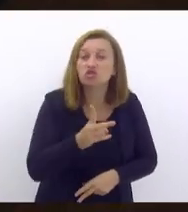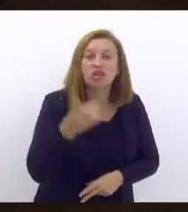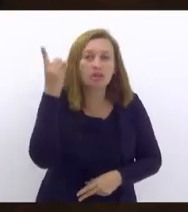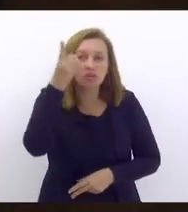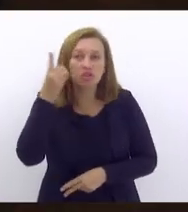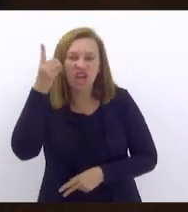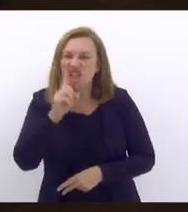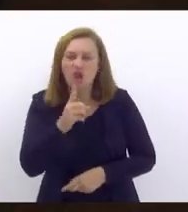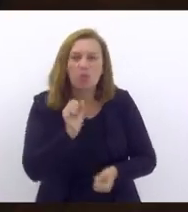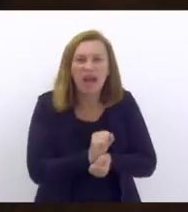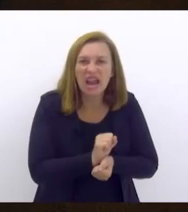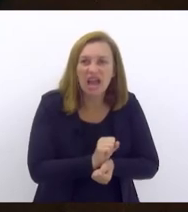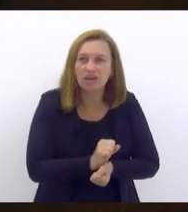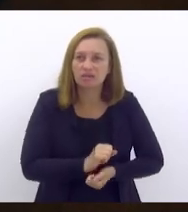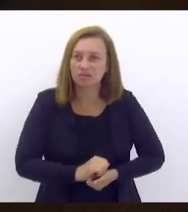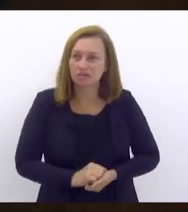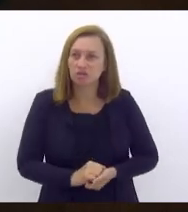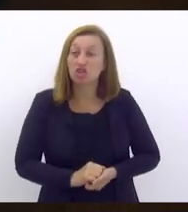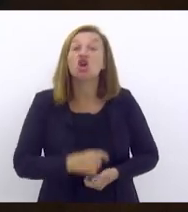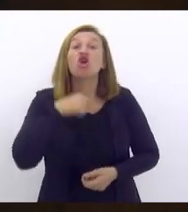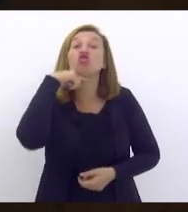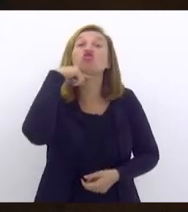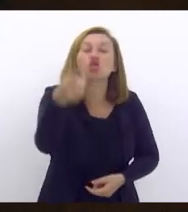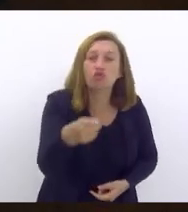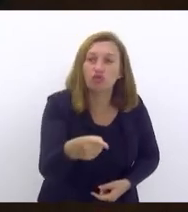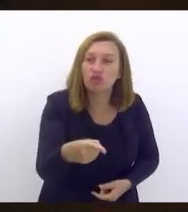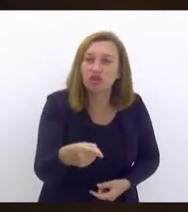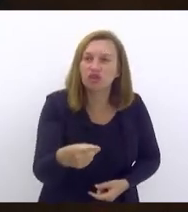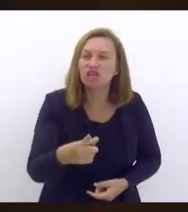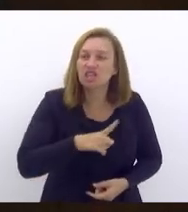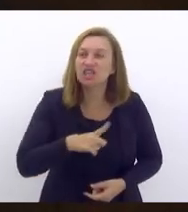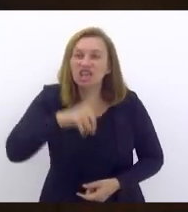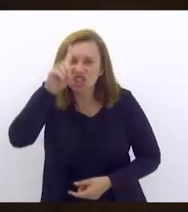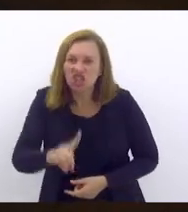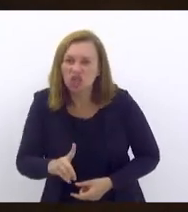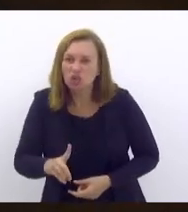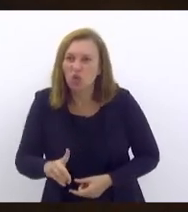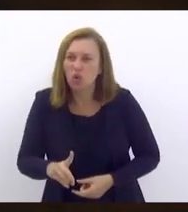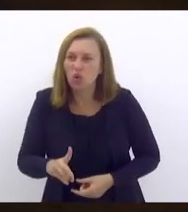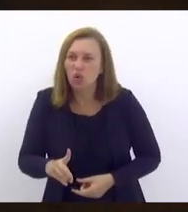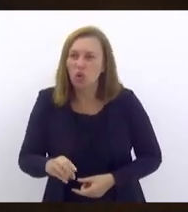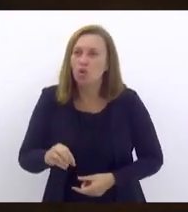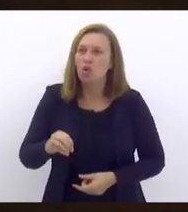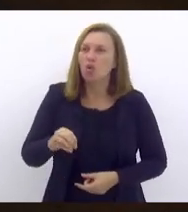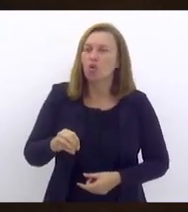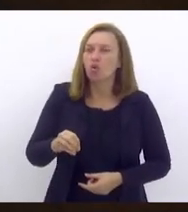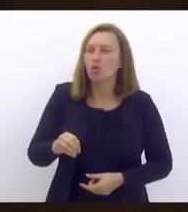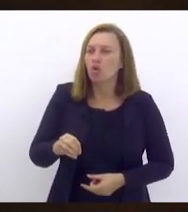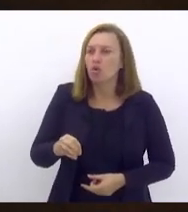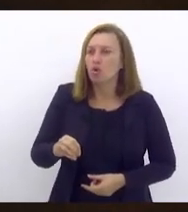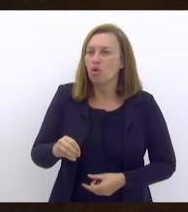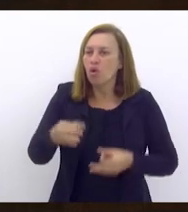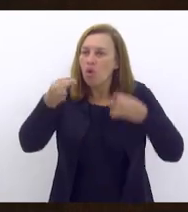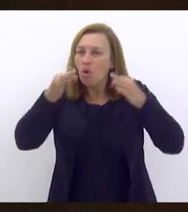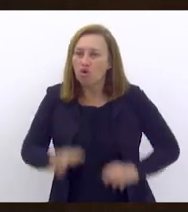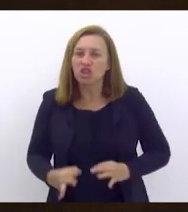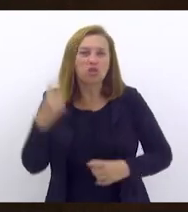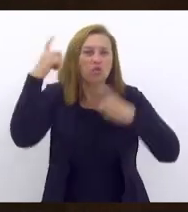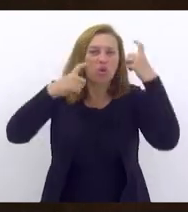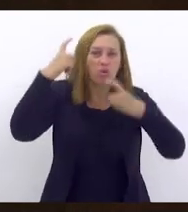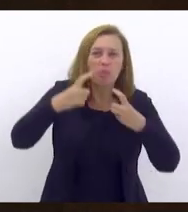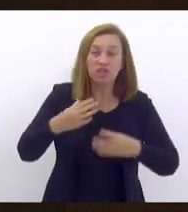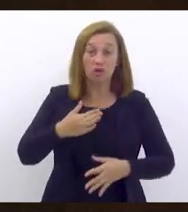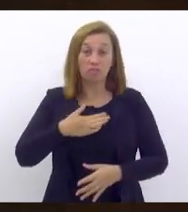deputado. Não vou parar. Eu duvido que tenha diretor honesto que esteja preocupado com a minha fiscalização, porque